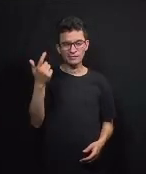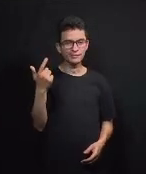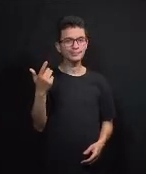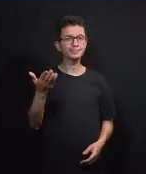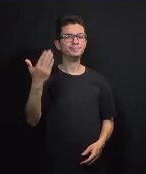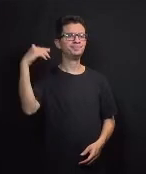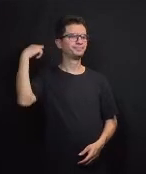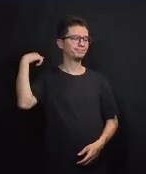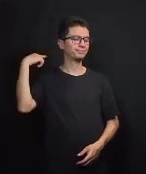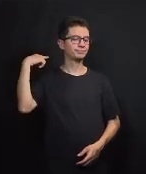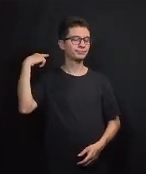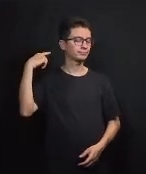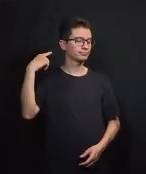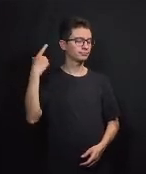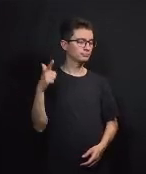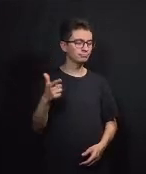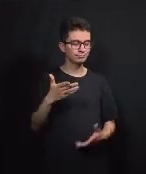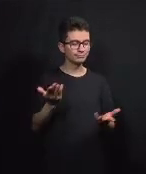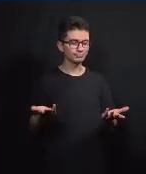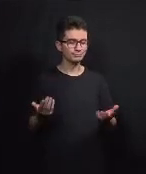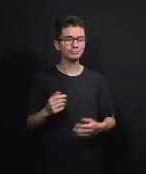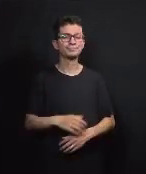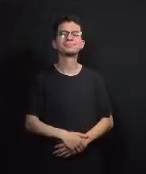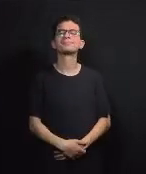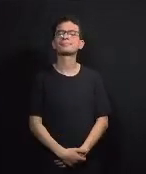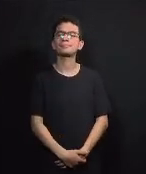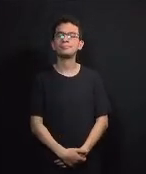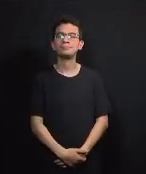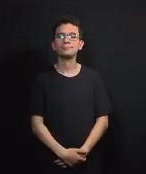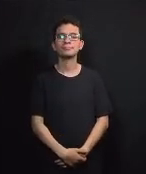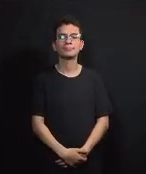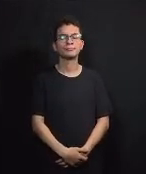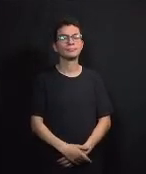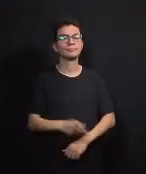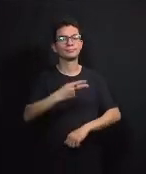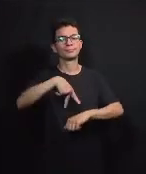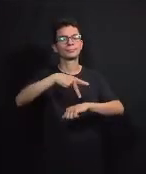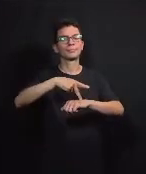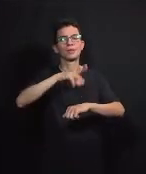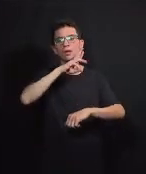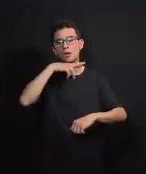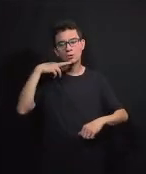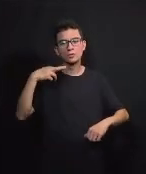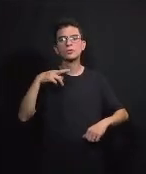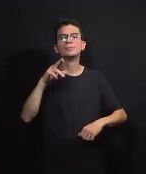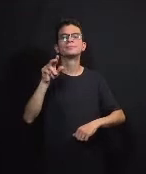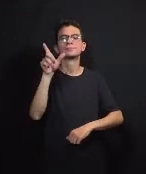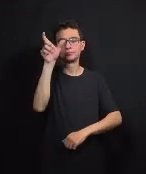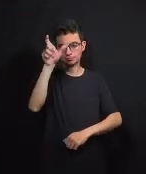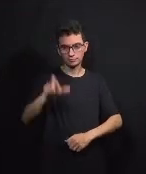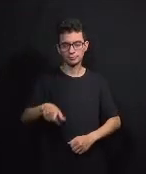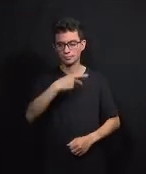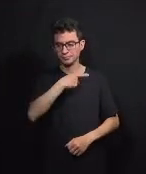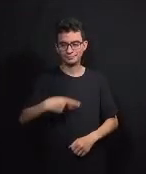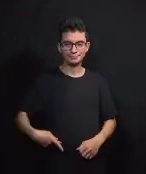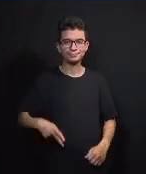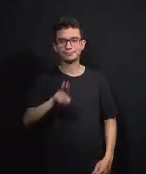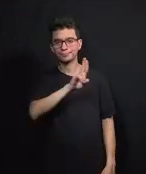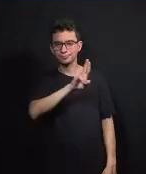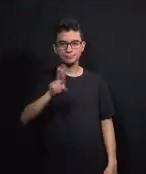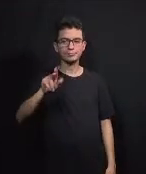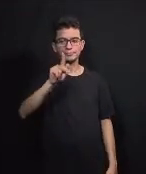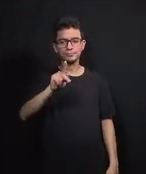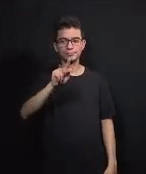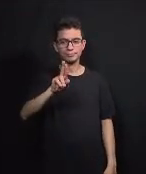exerceu em alguns tempos passados. Bom, a Rússia de Putin é outro exemplo que eu não preciso, em que eu não preciso